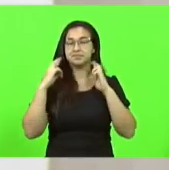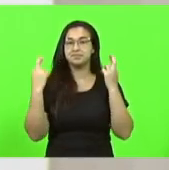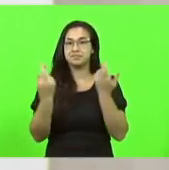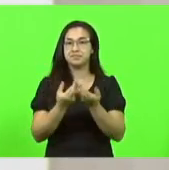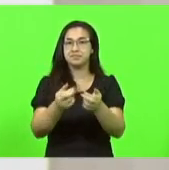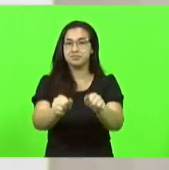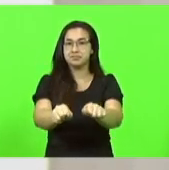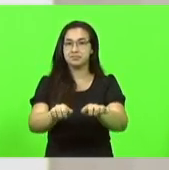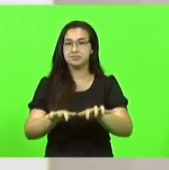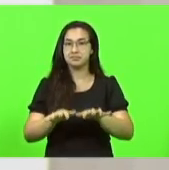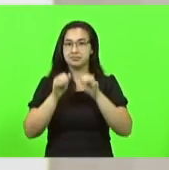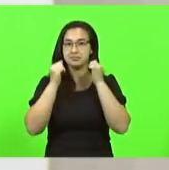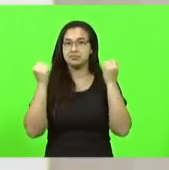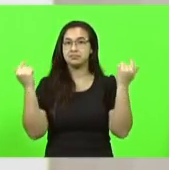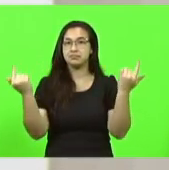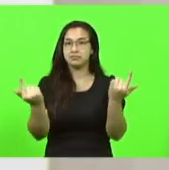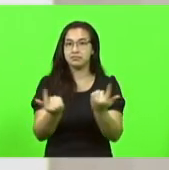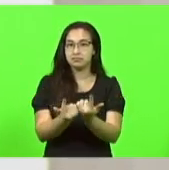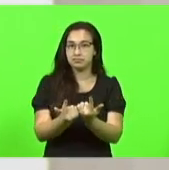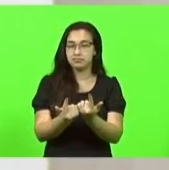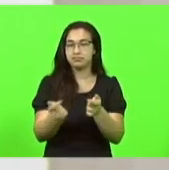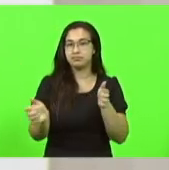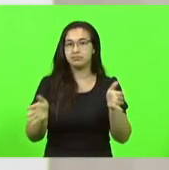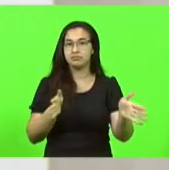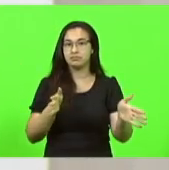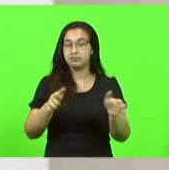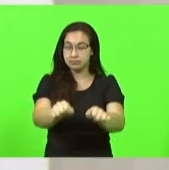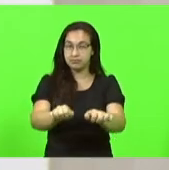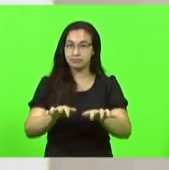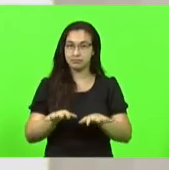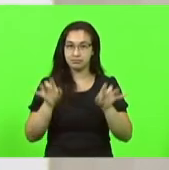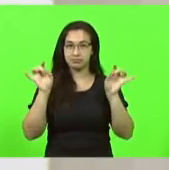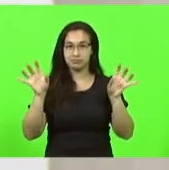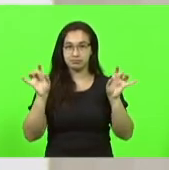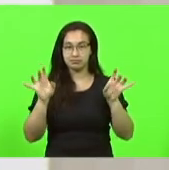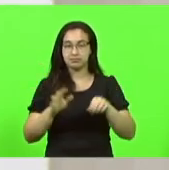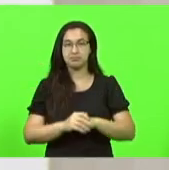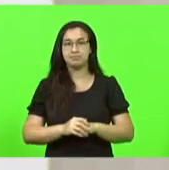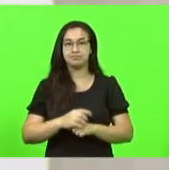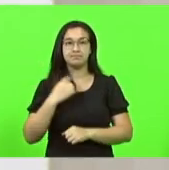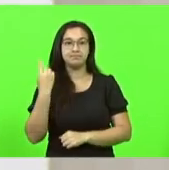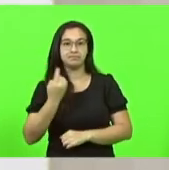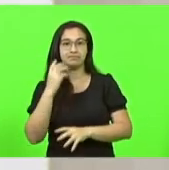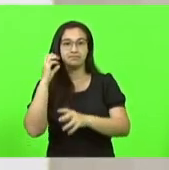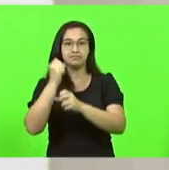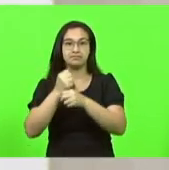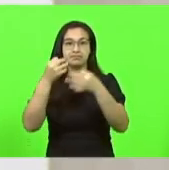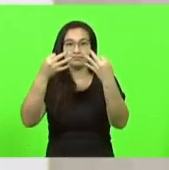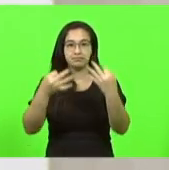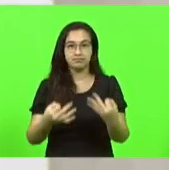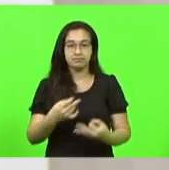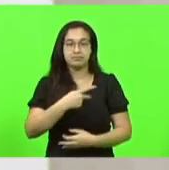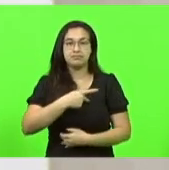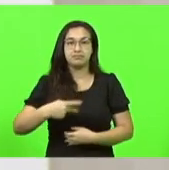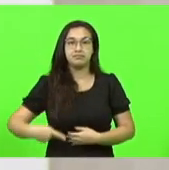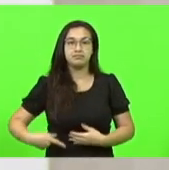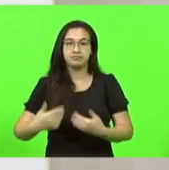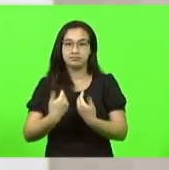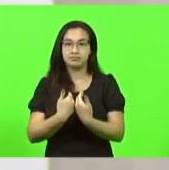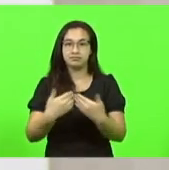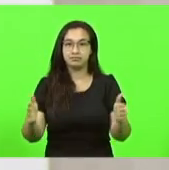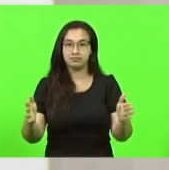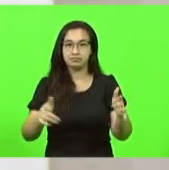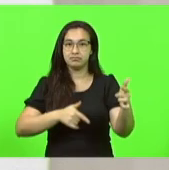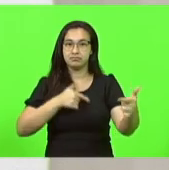-se a Assembleia Legislativa em sessão ordinária. Havendo um quórum regimental, o senhor presidente declarou abertos os